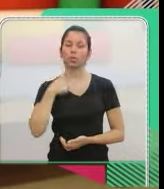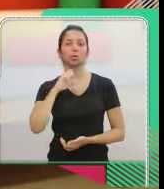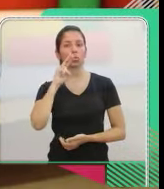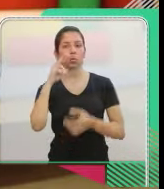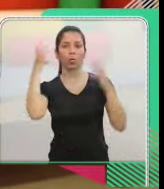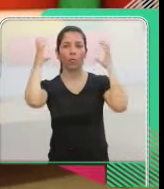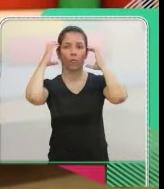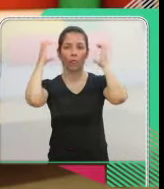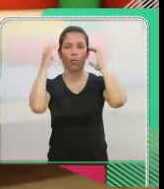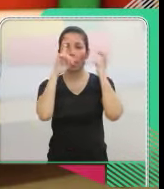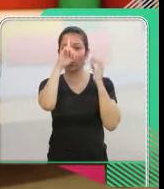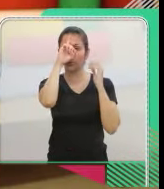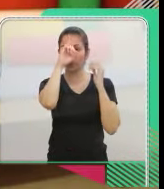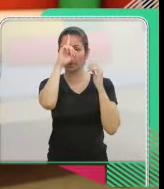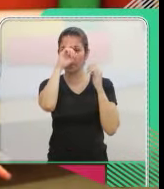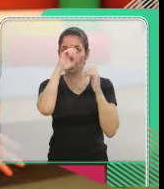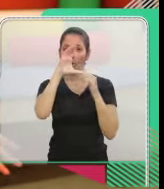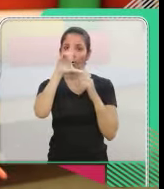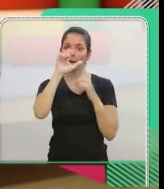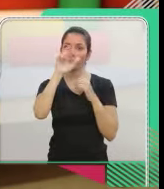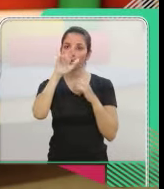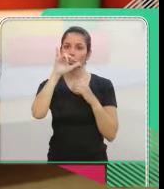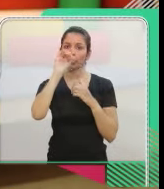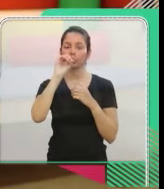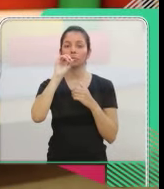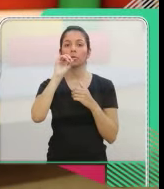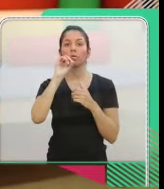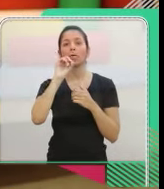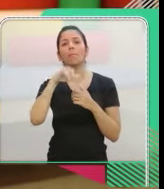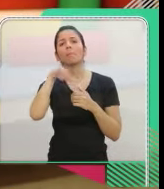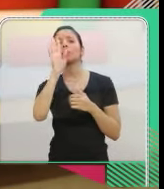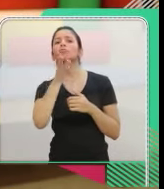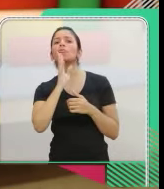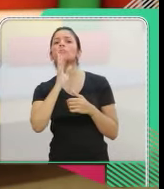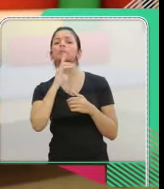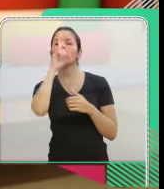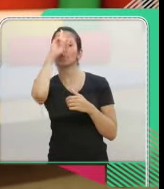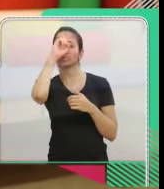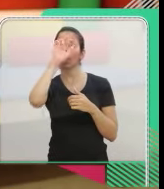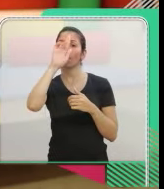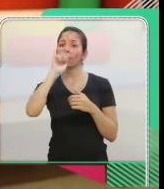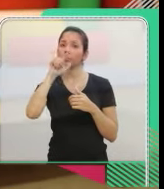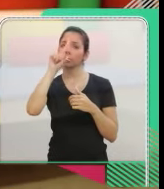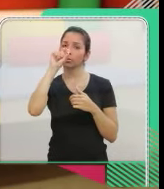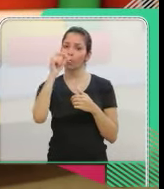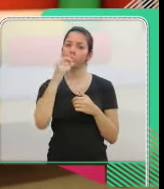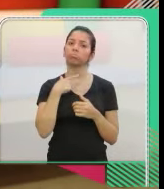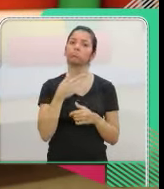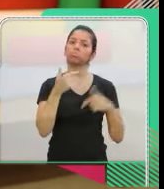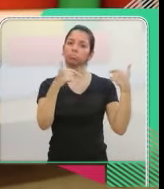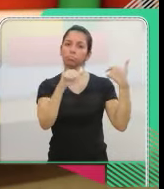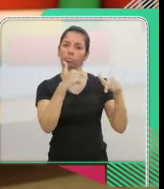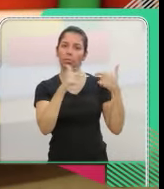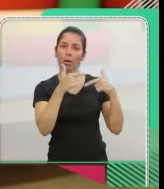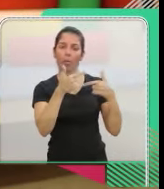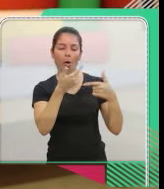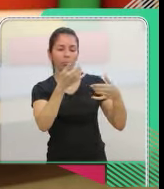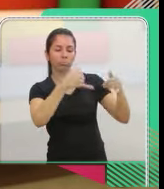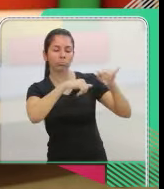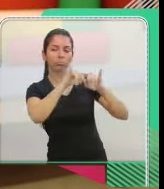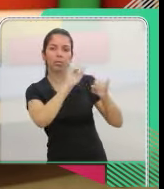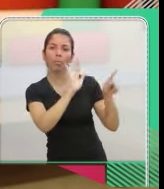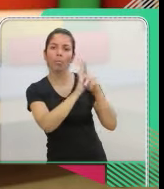sou fonoaudióloga do Hospital Universitário Clementino Fragapilho, mais conhecido como Hospital do Fundão. Trabalho no